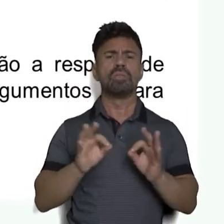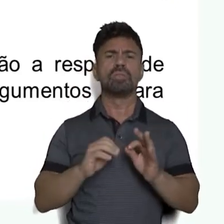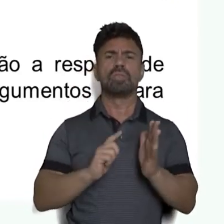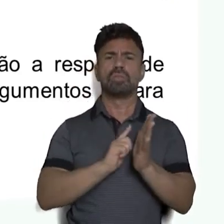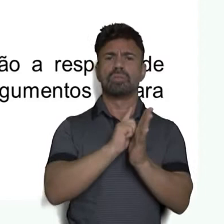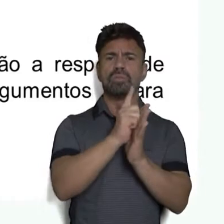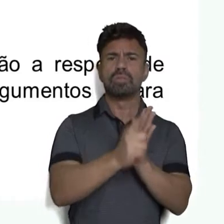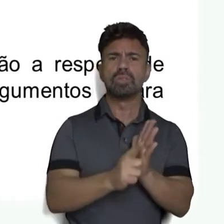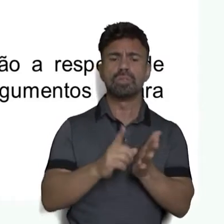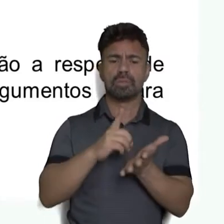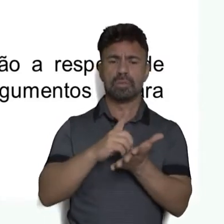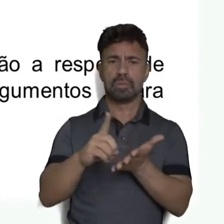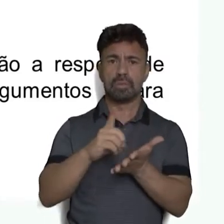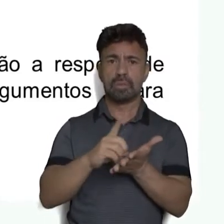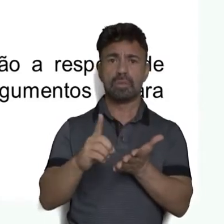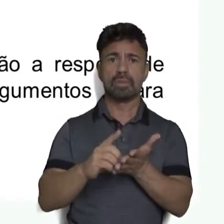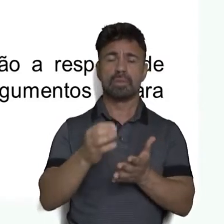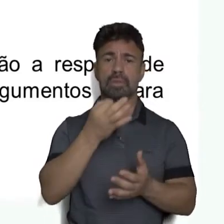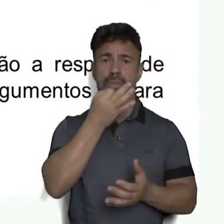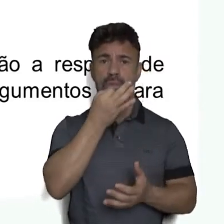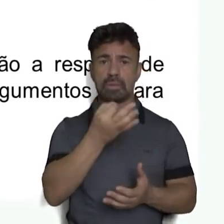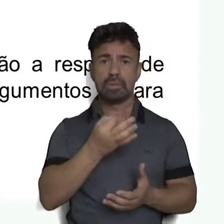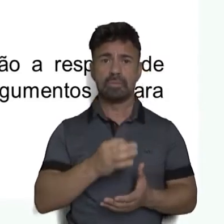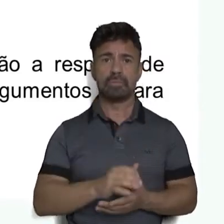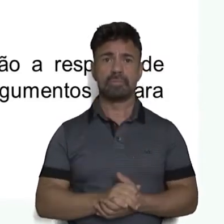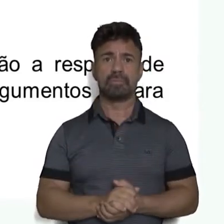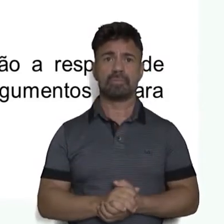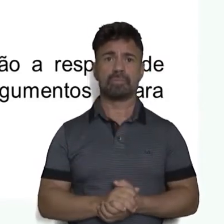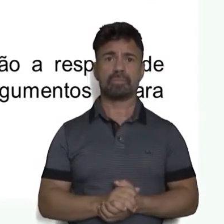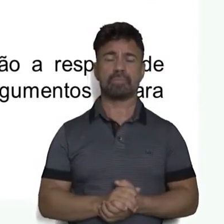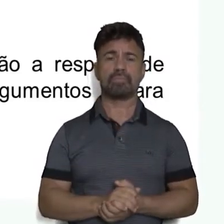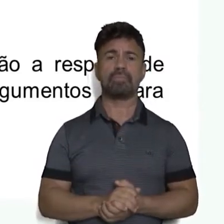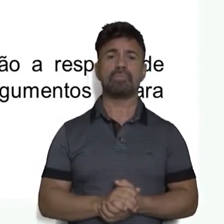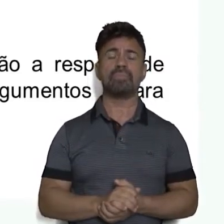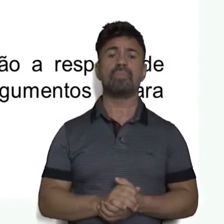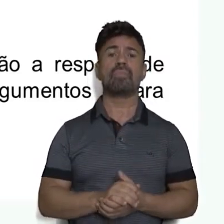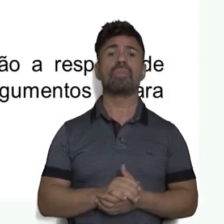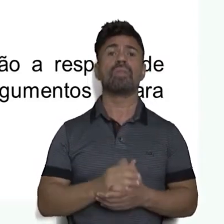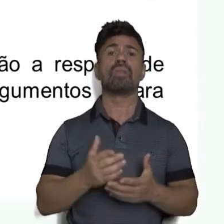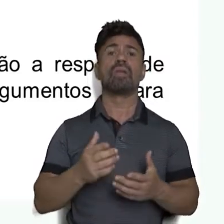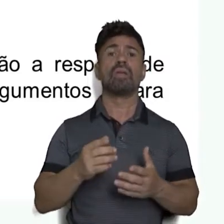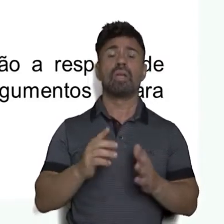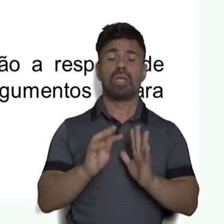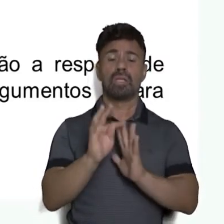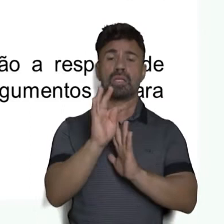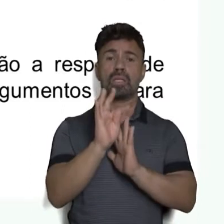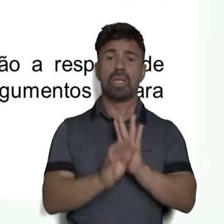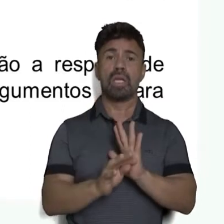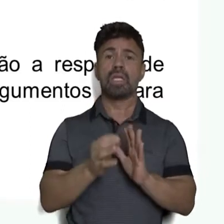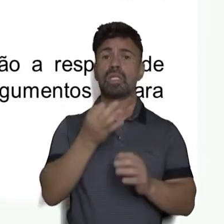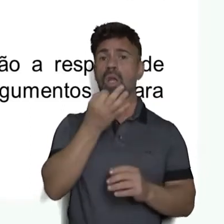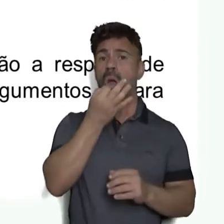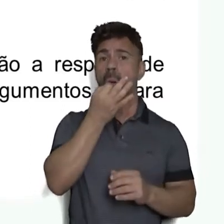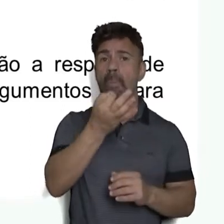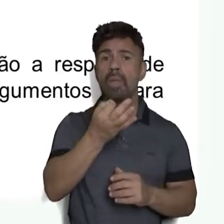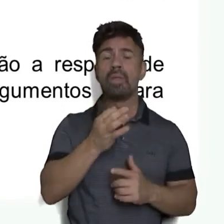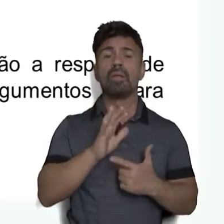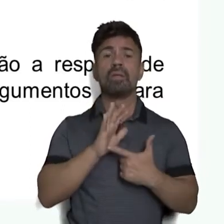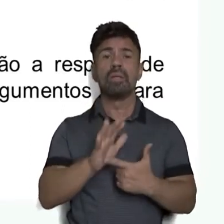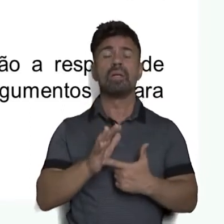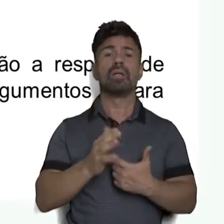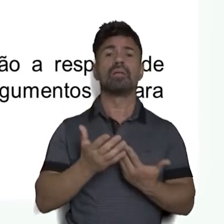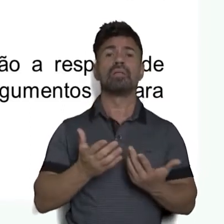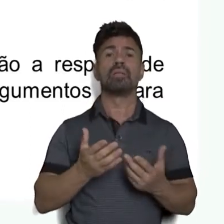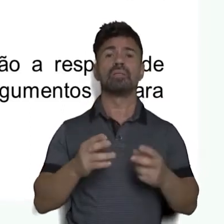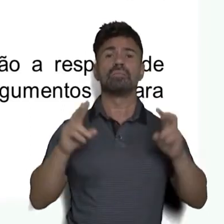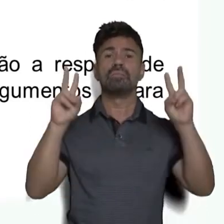gênero dissertativo argumentativo. Nesse tipo de texto, expomos nossa opinião a respeito de um